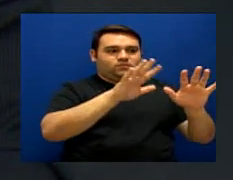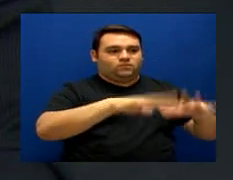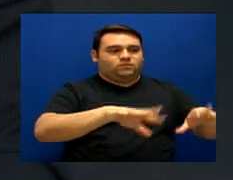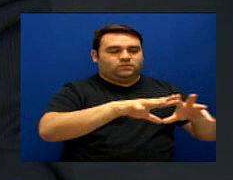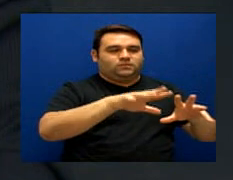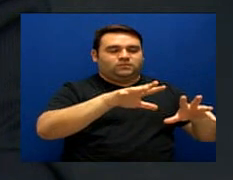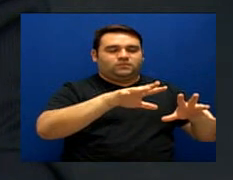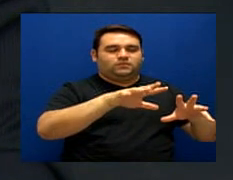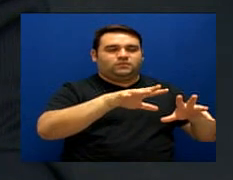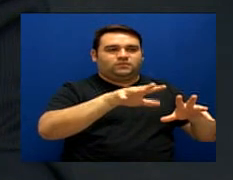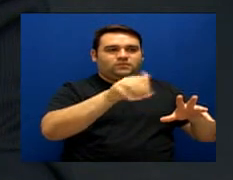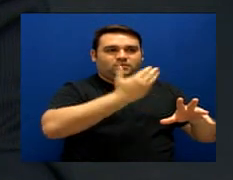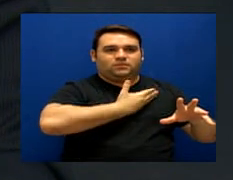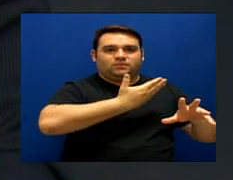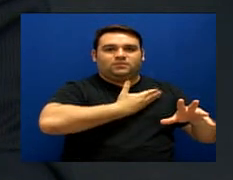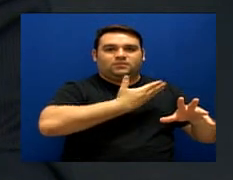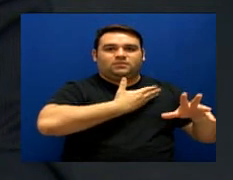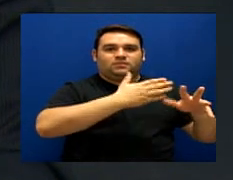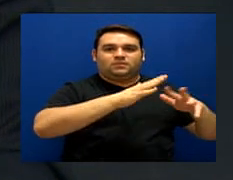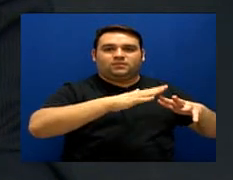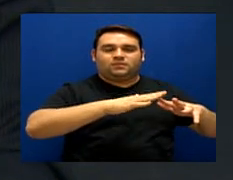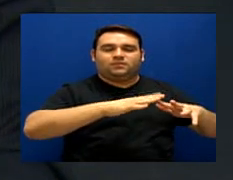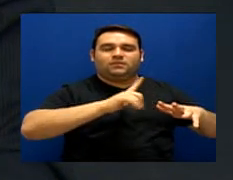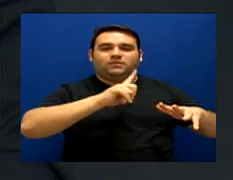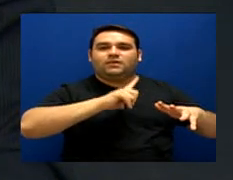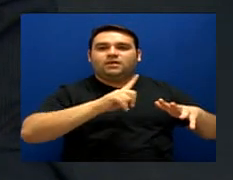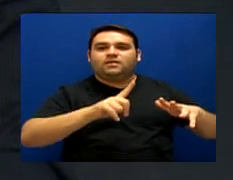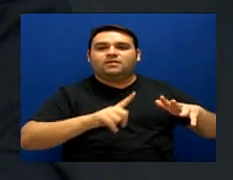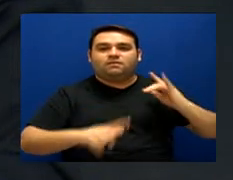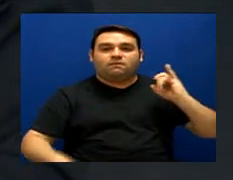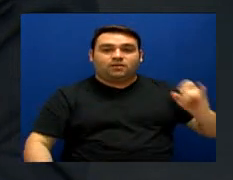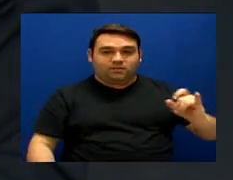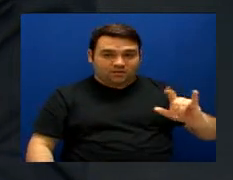essas companheiras aí, e dizer que tem uma sessão